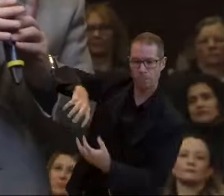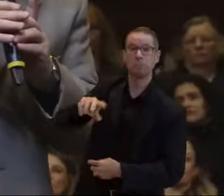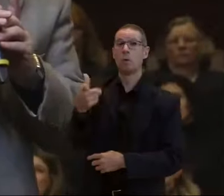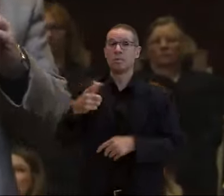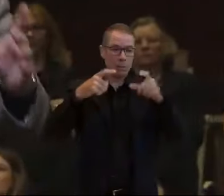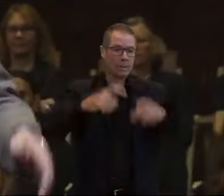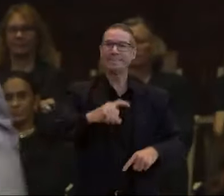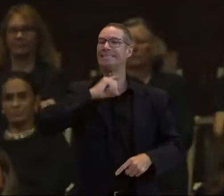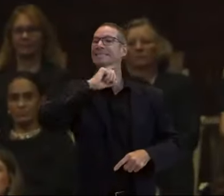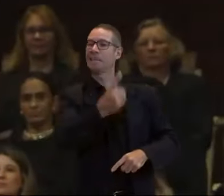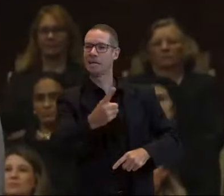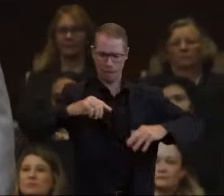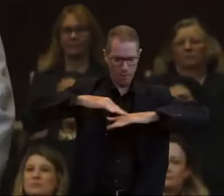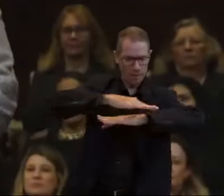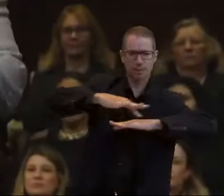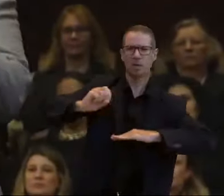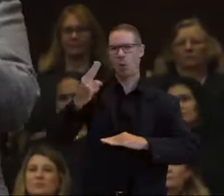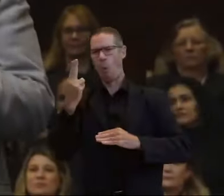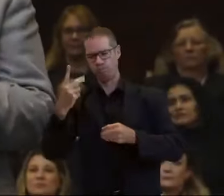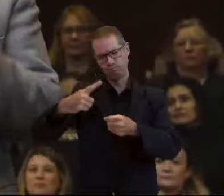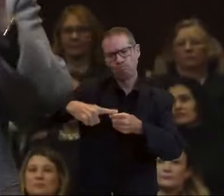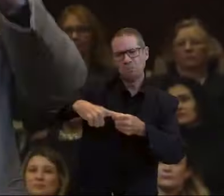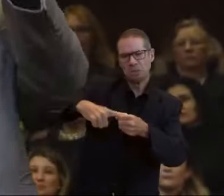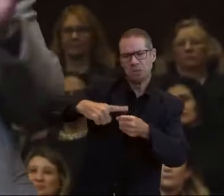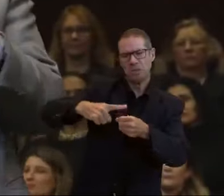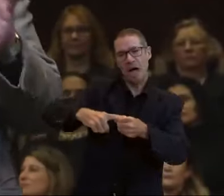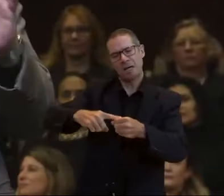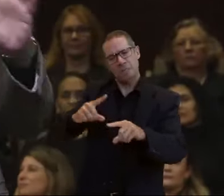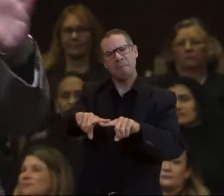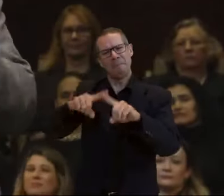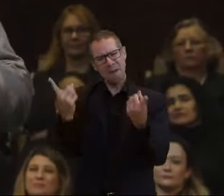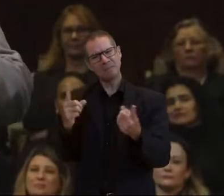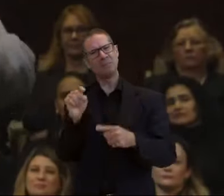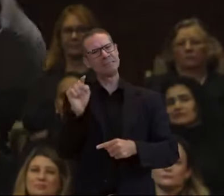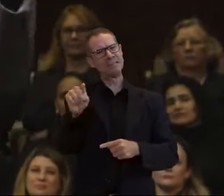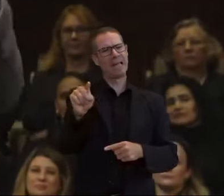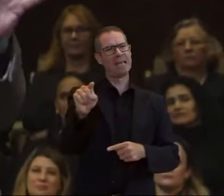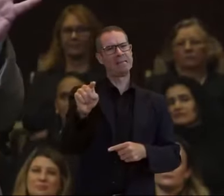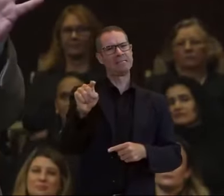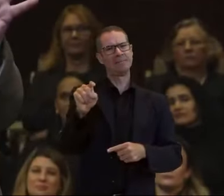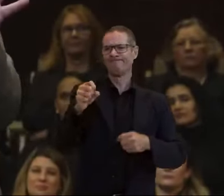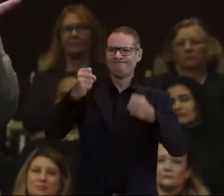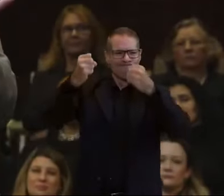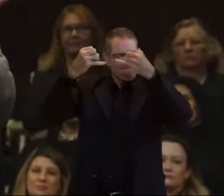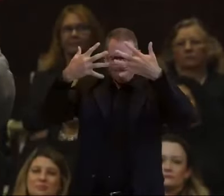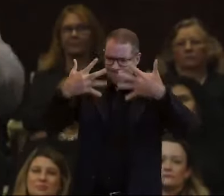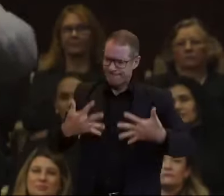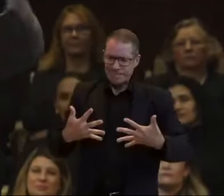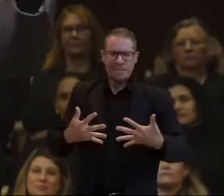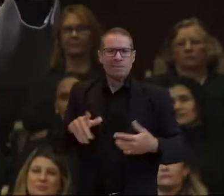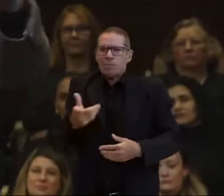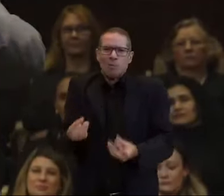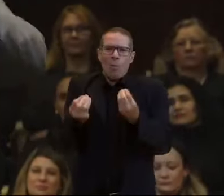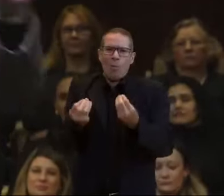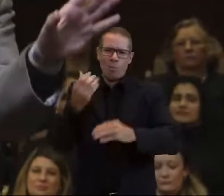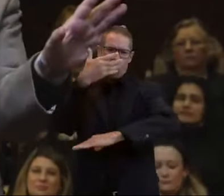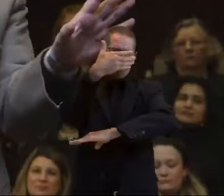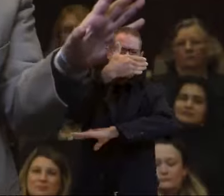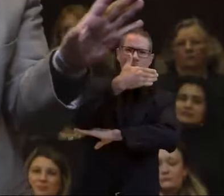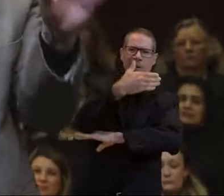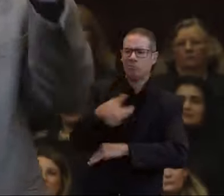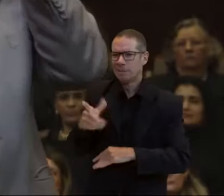para ninguém na cidade. A gente fala cidade, gente, mas você não dá para explicar, não tem hotel, não